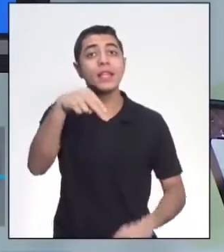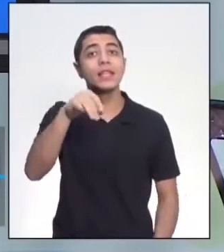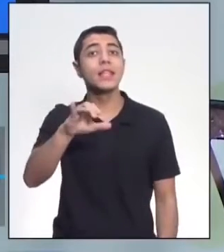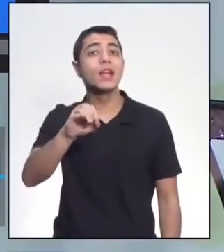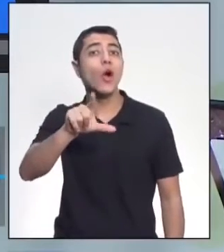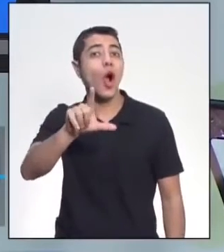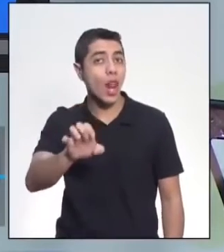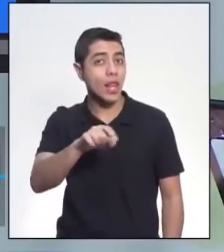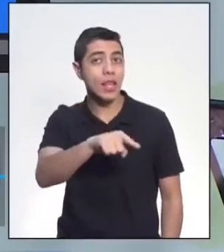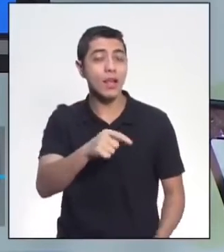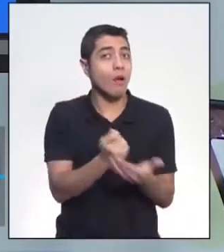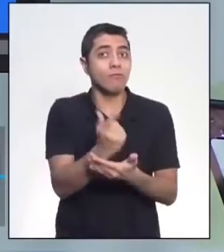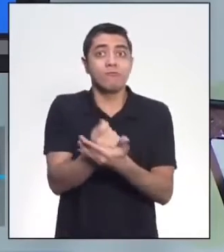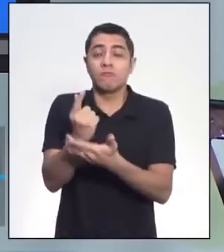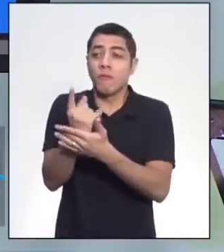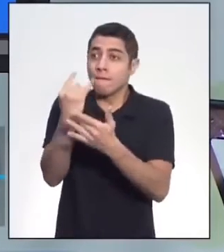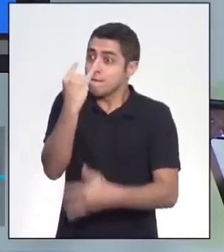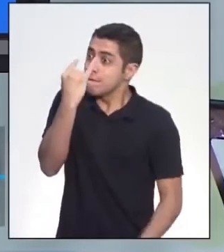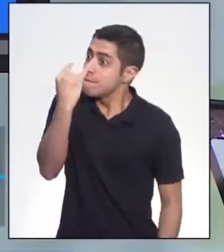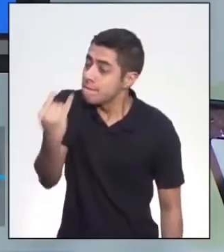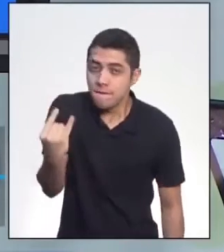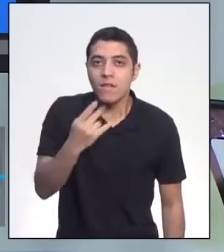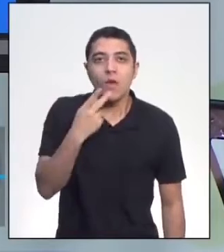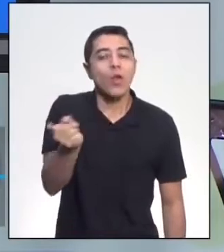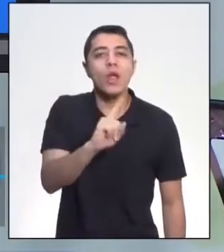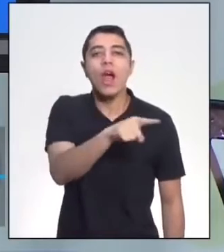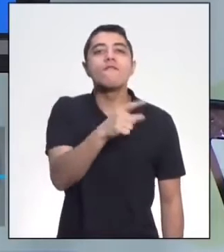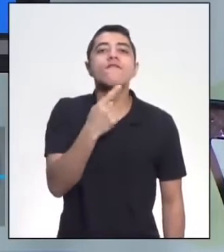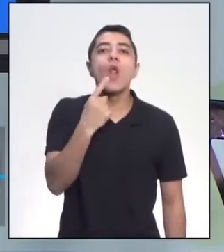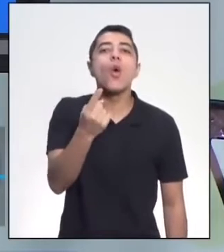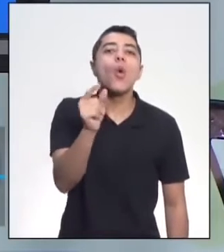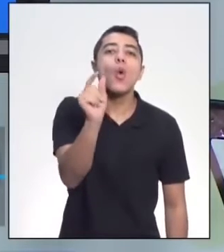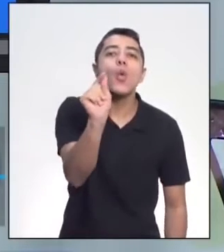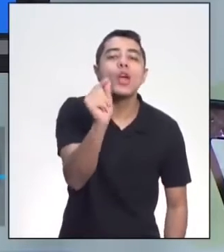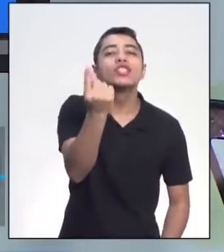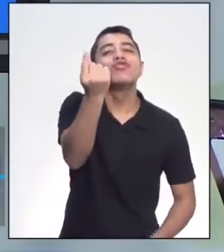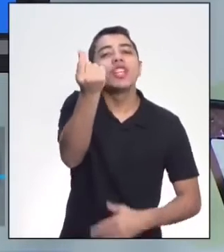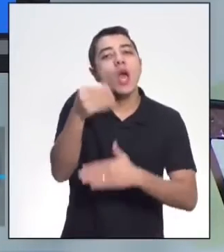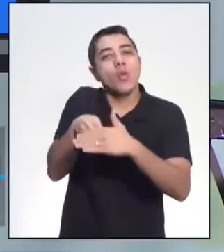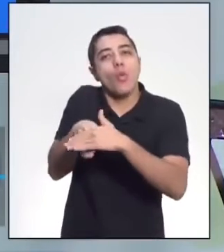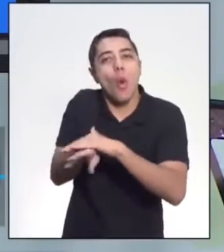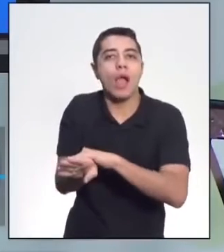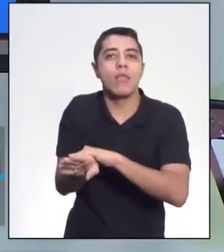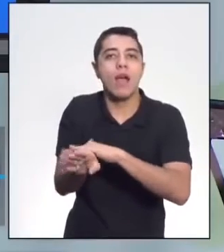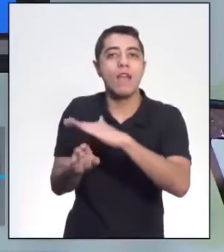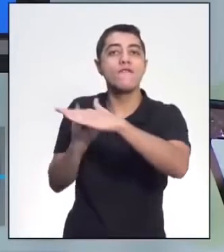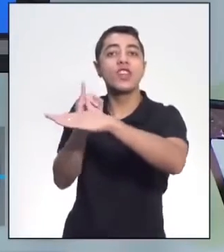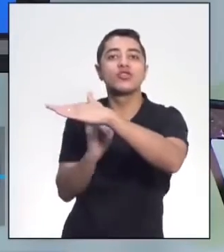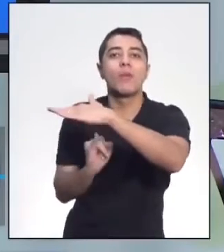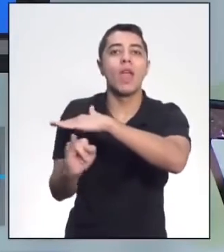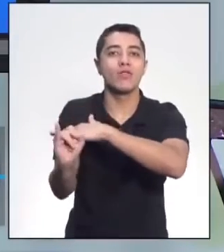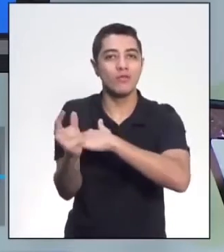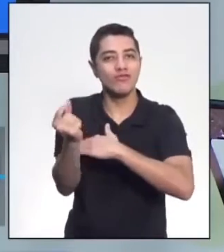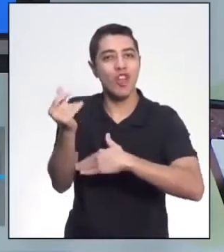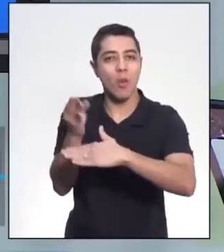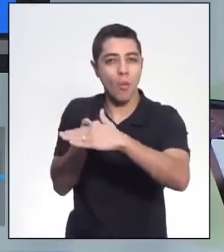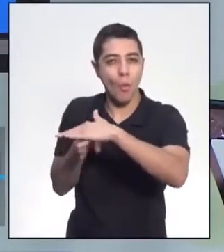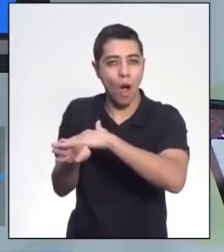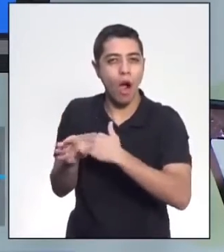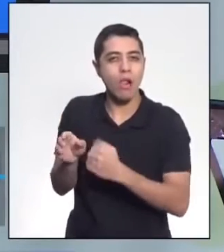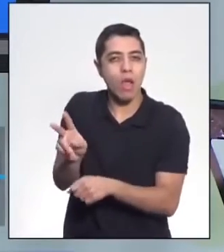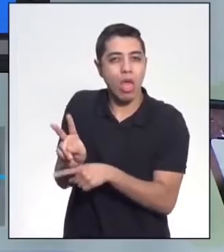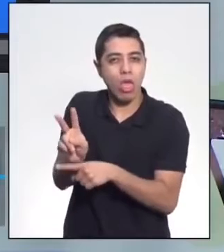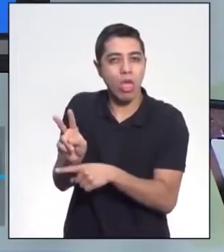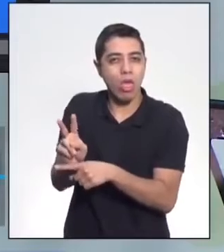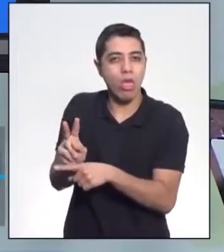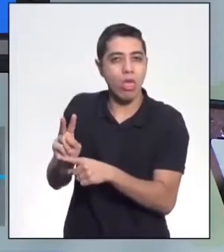consumista, não. A Nicole diz, eu ia investir. Essa pensa no futuro. Essa daí e a não Camille é consumista. compraria uma casa. Perfeito,